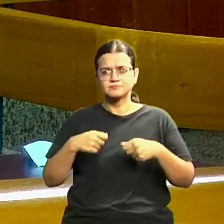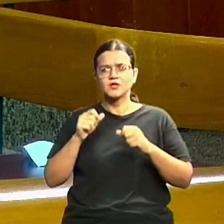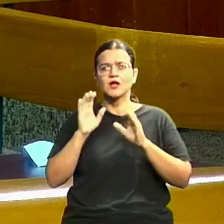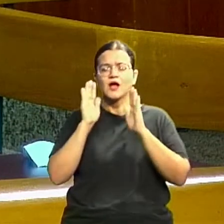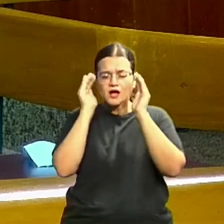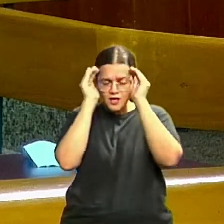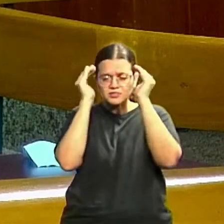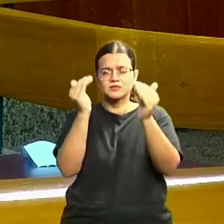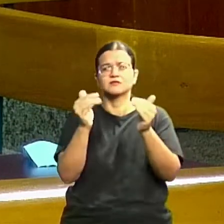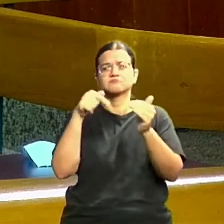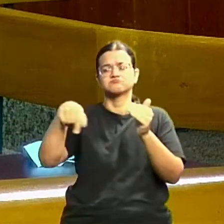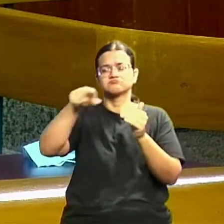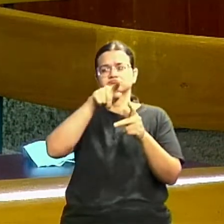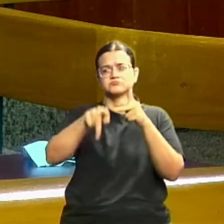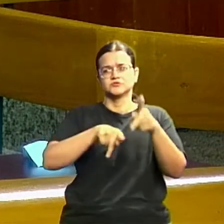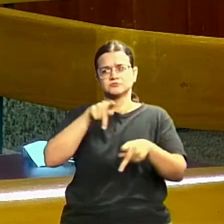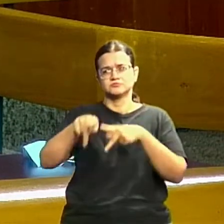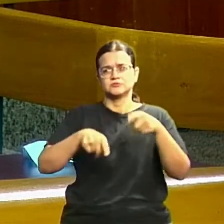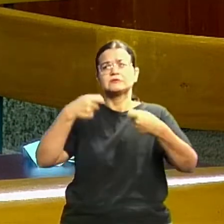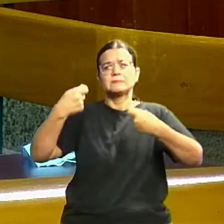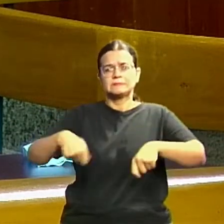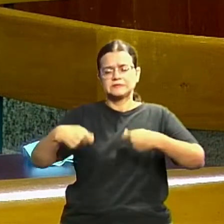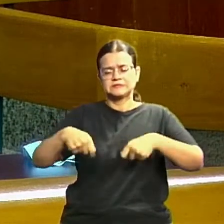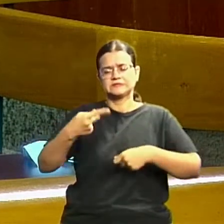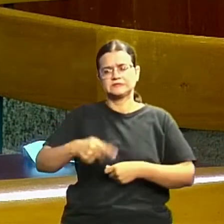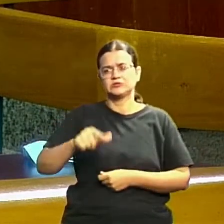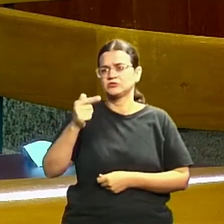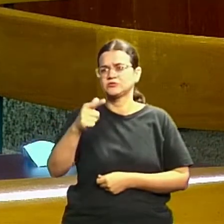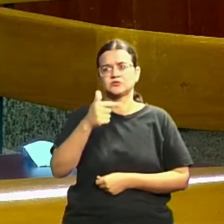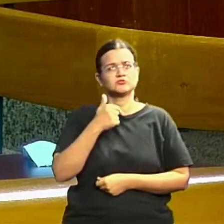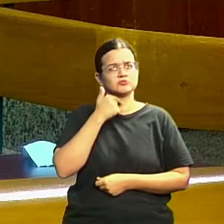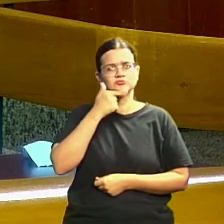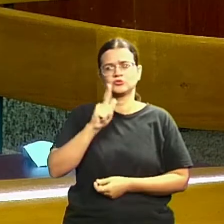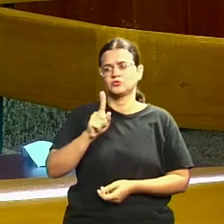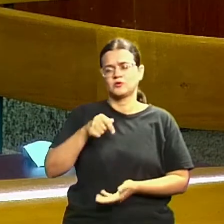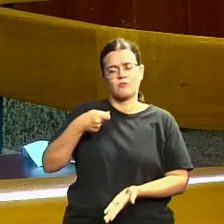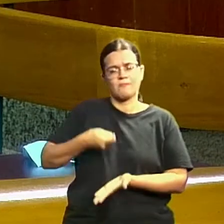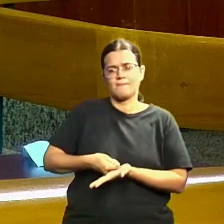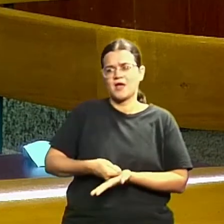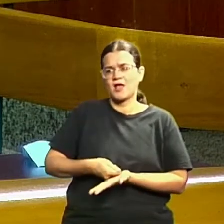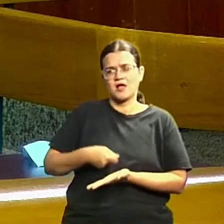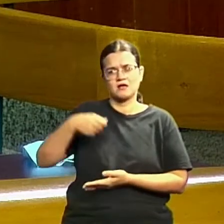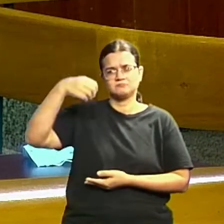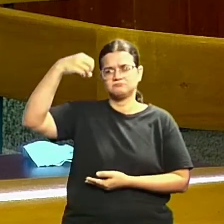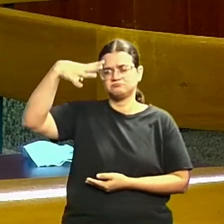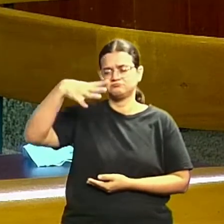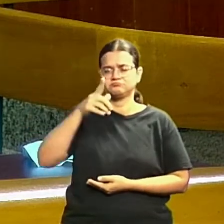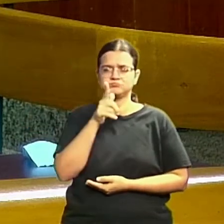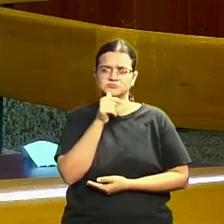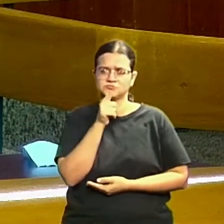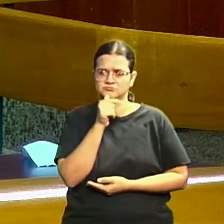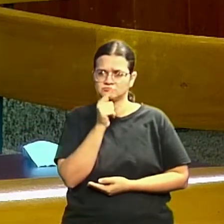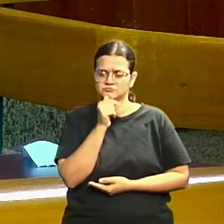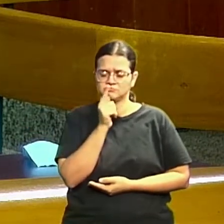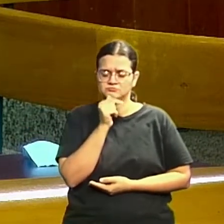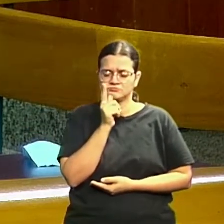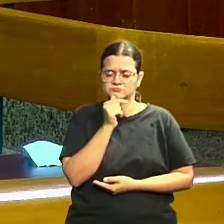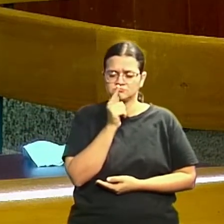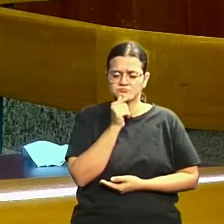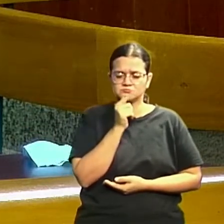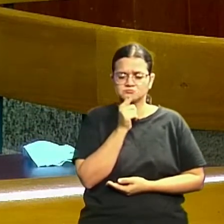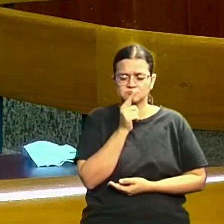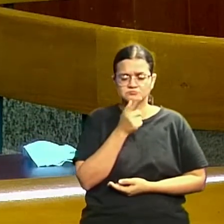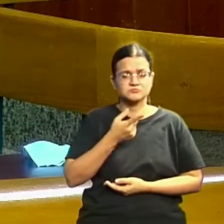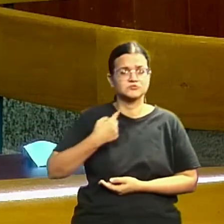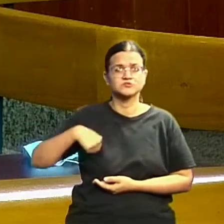a população carente de Goiânia, que não tem condições de pagar uma energia e uma água.